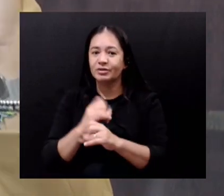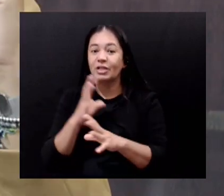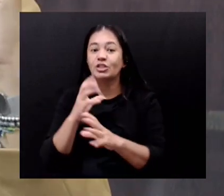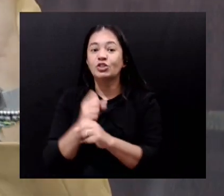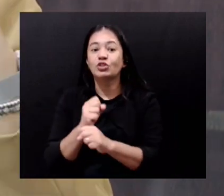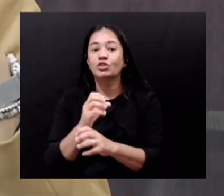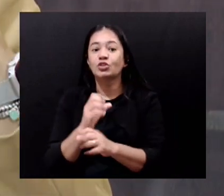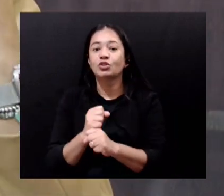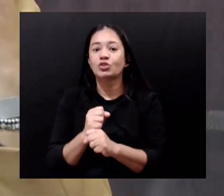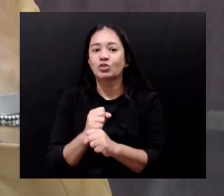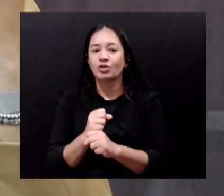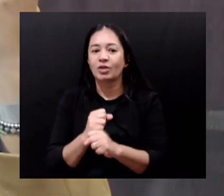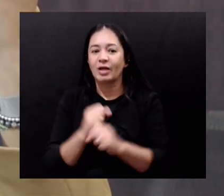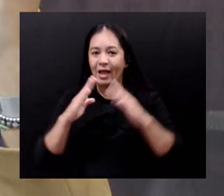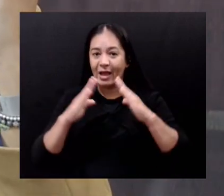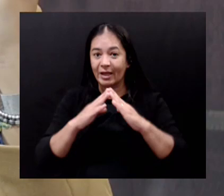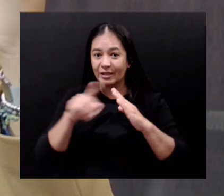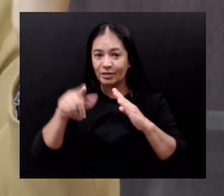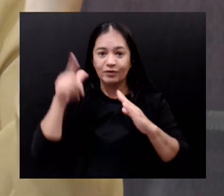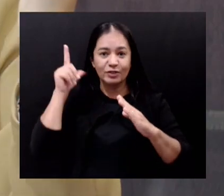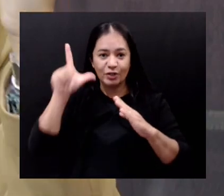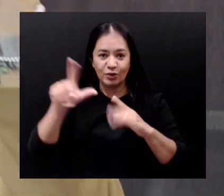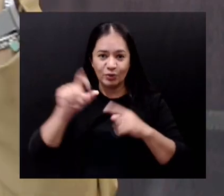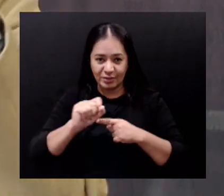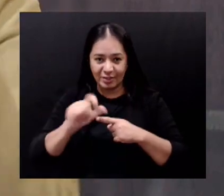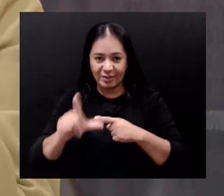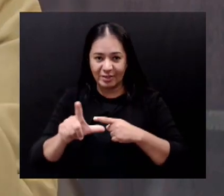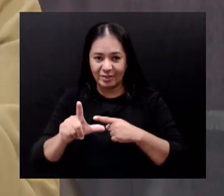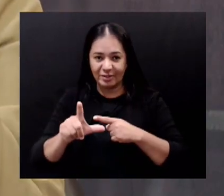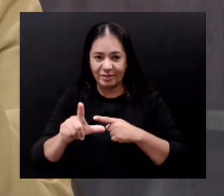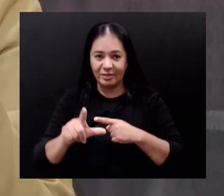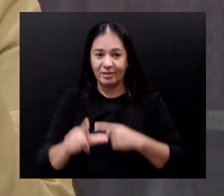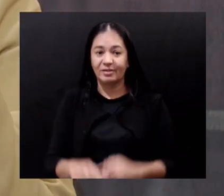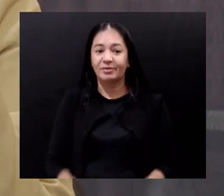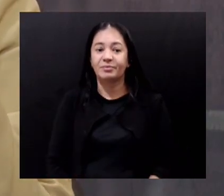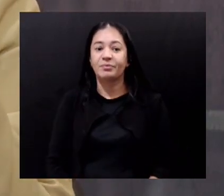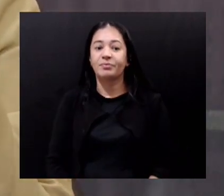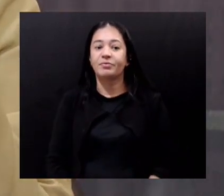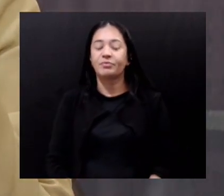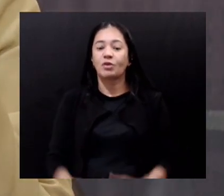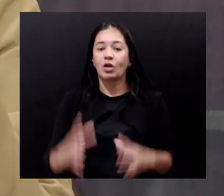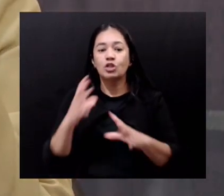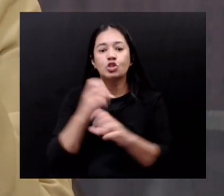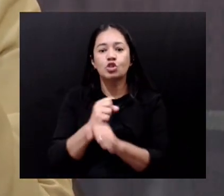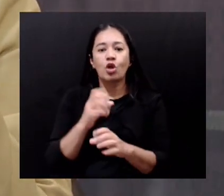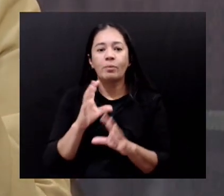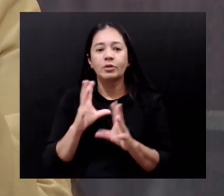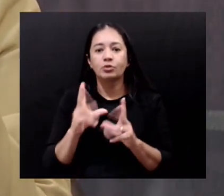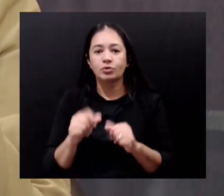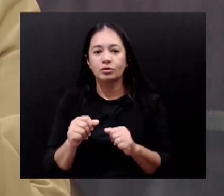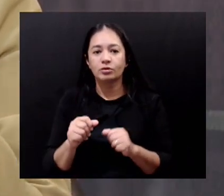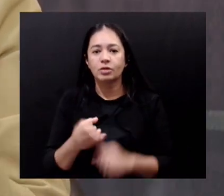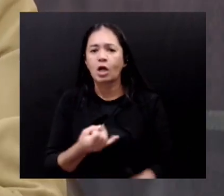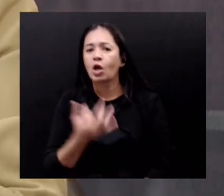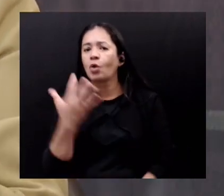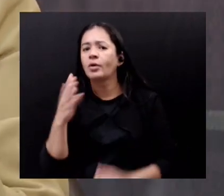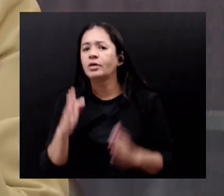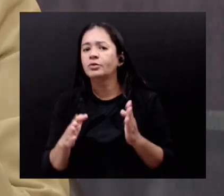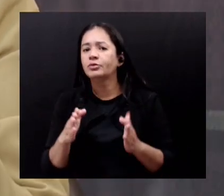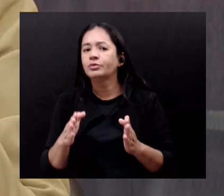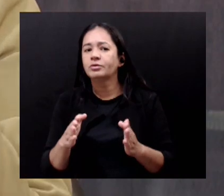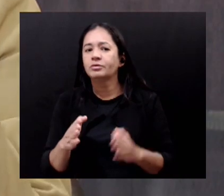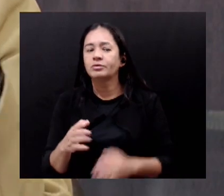conseguirem arrendar. Em Portugal Uhum. a gente arrenda casas. Soma, dá para quanto tempo? Ah, eu consigo com